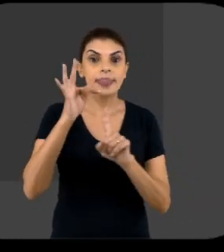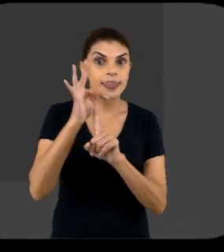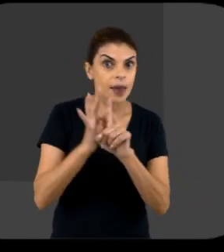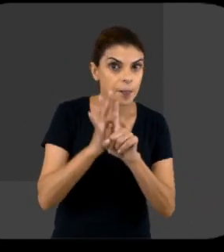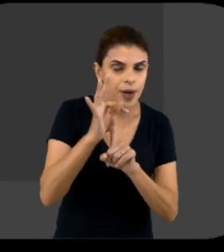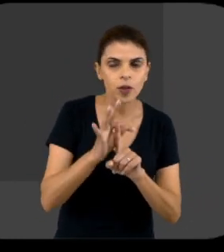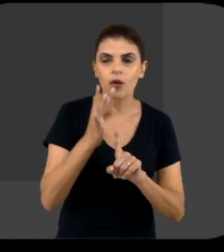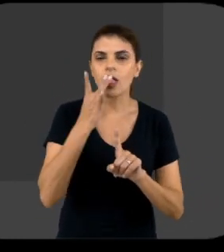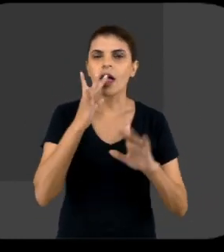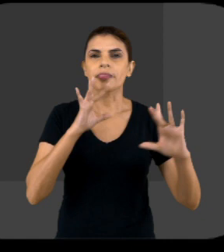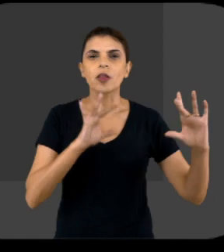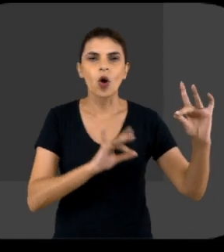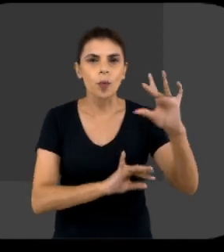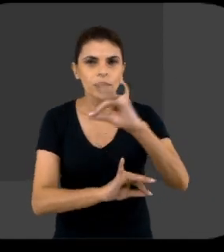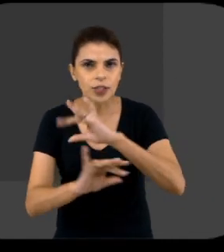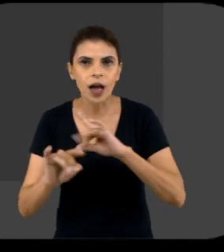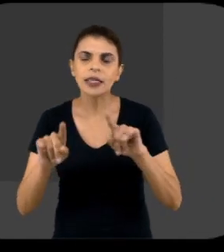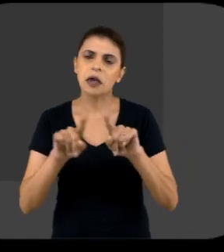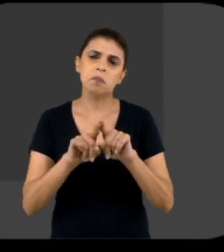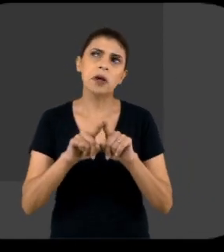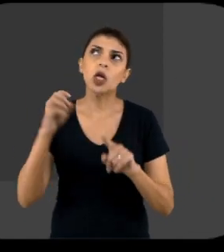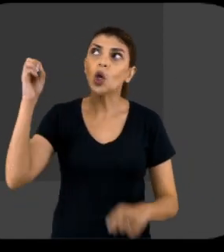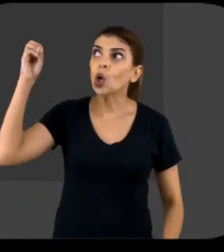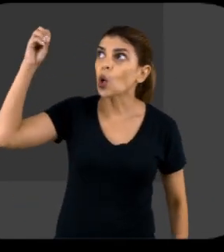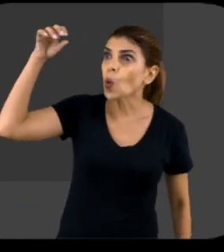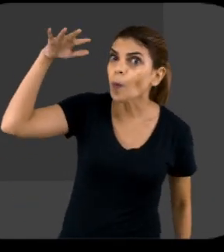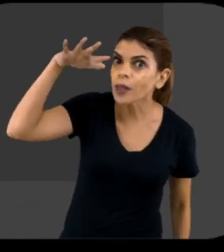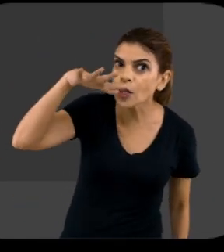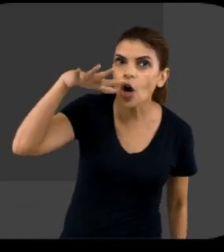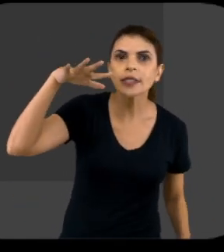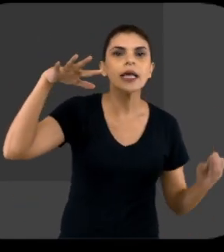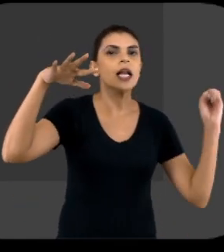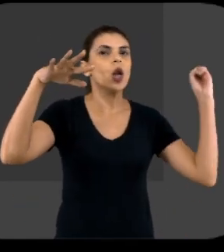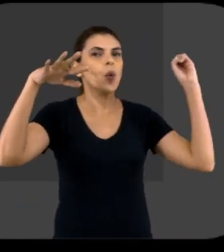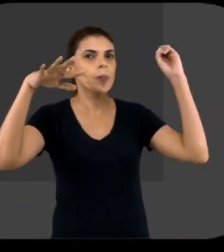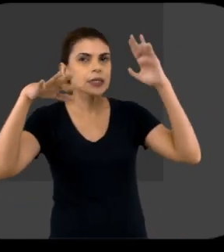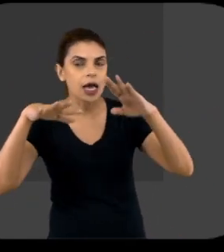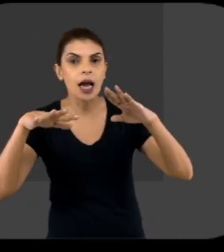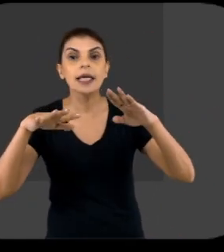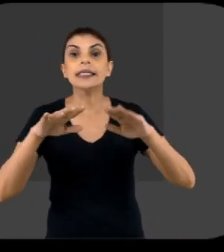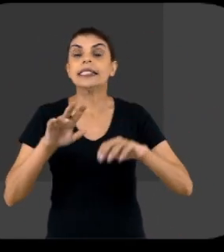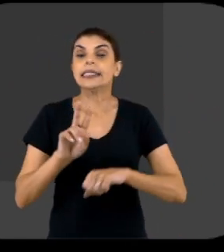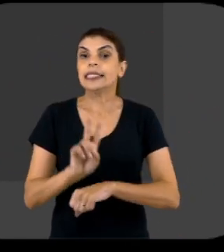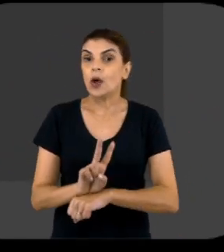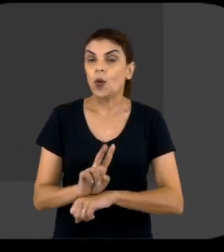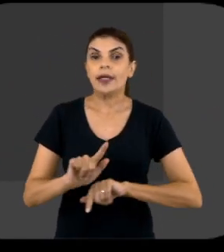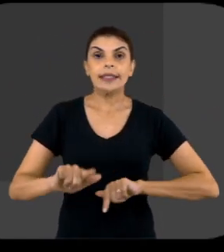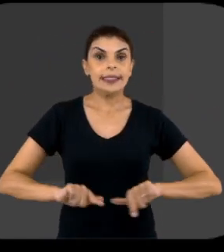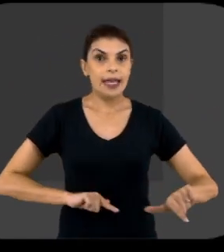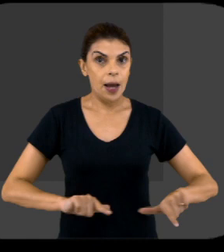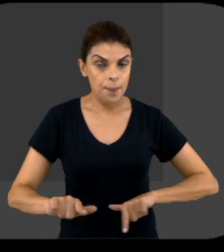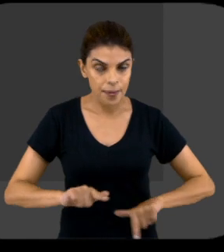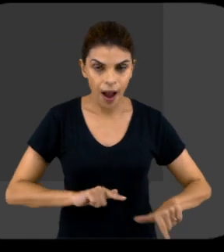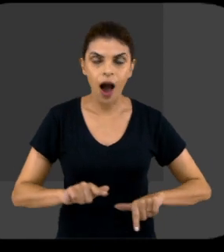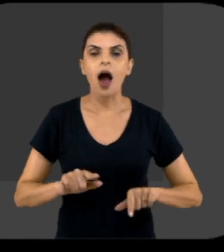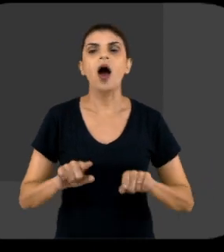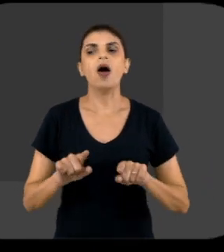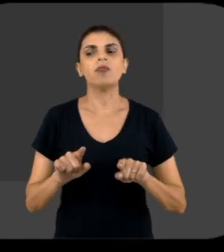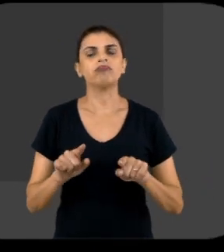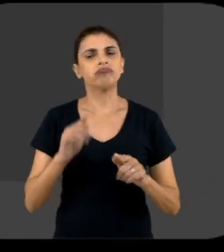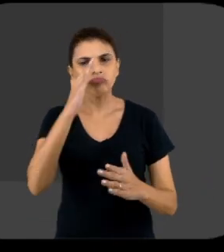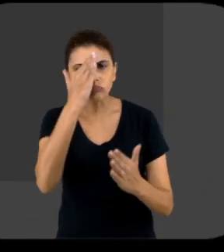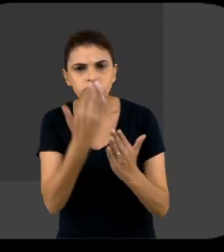umidade, demais situações, como a questão da luminosidade, a questão mesmo da segurança do trabalho